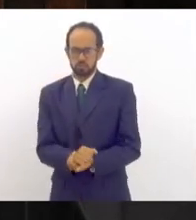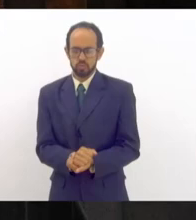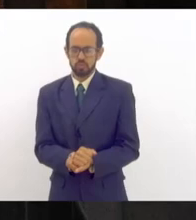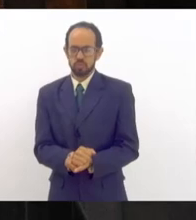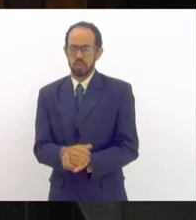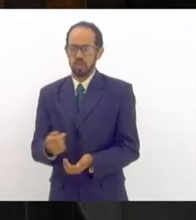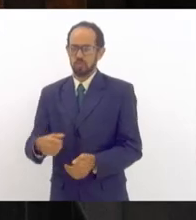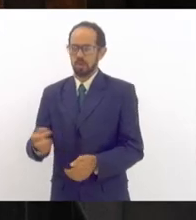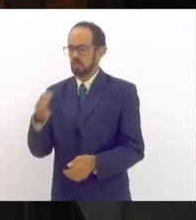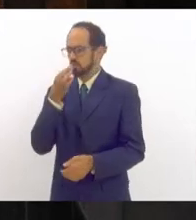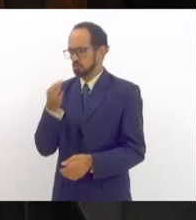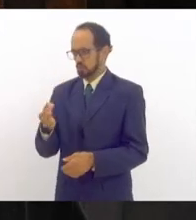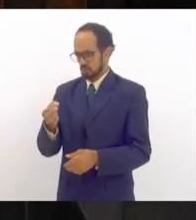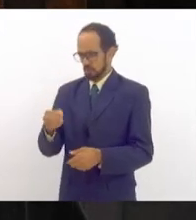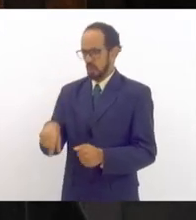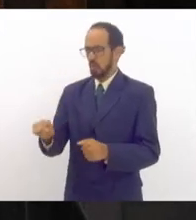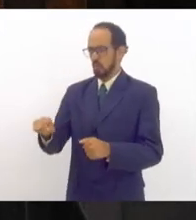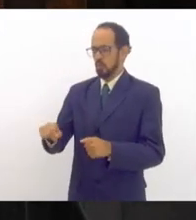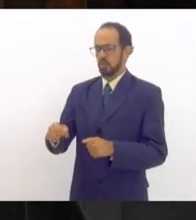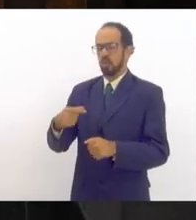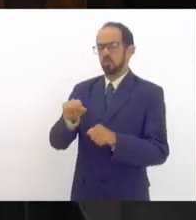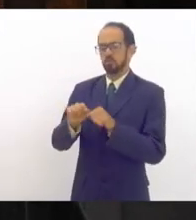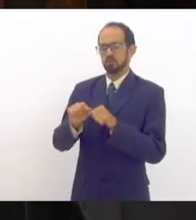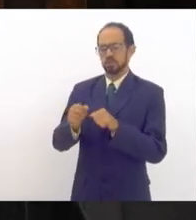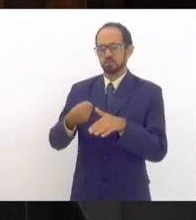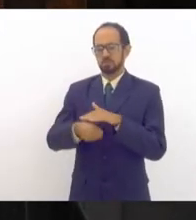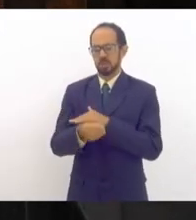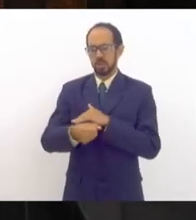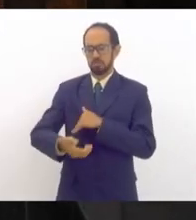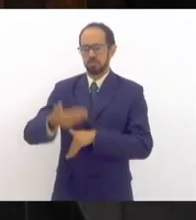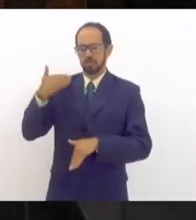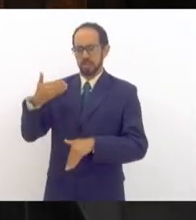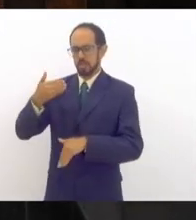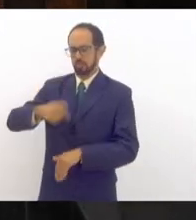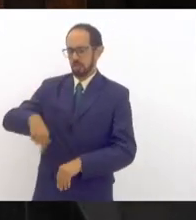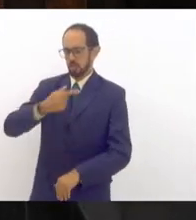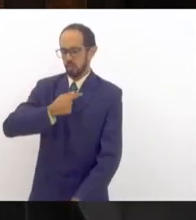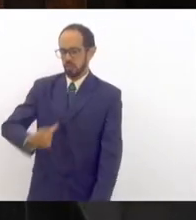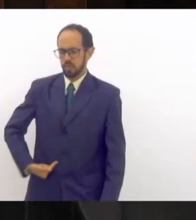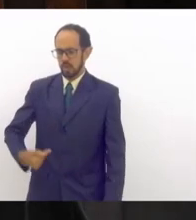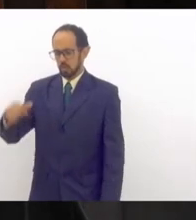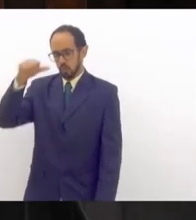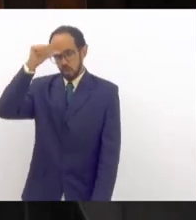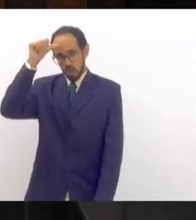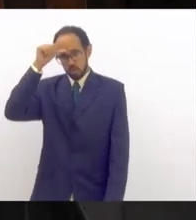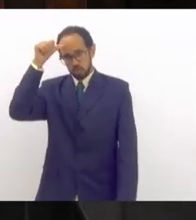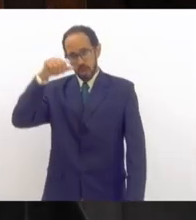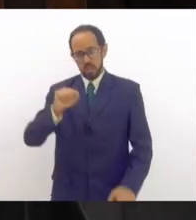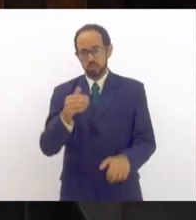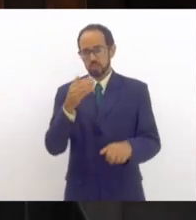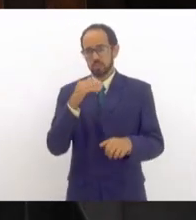Legislativa que eu fiz no mandato passado ao Governador Cláudio Castro solicitando